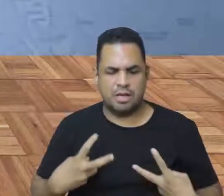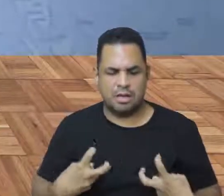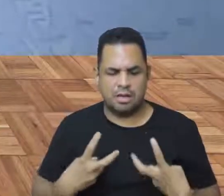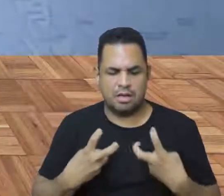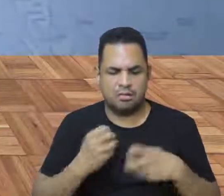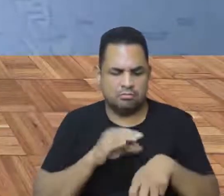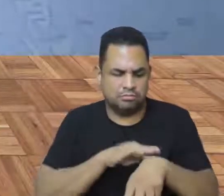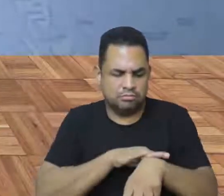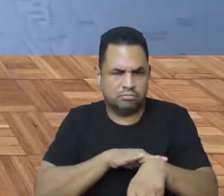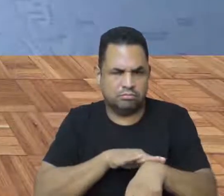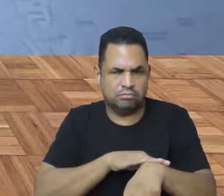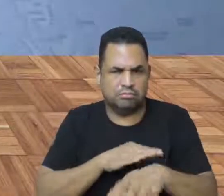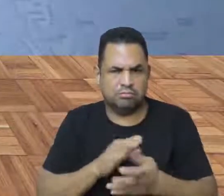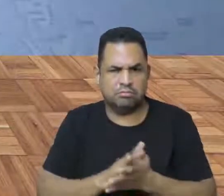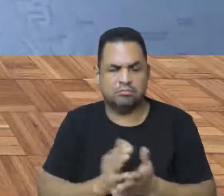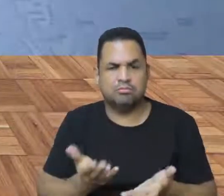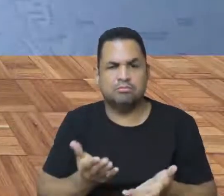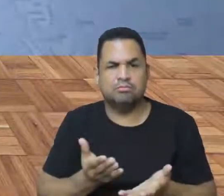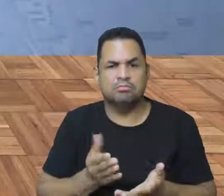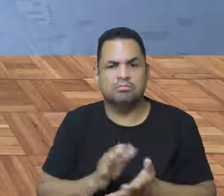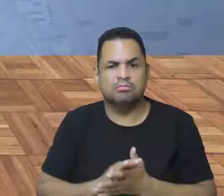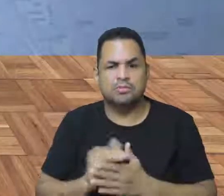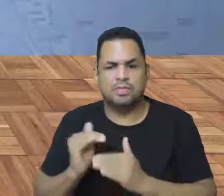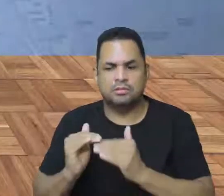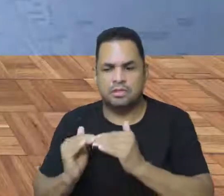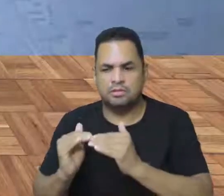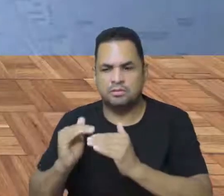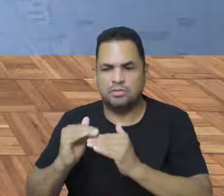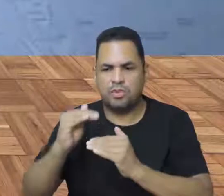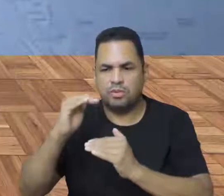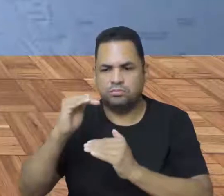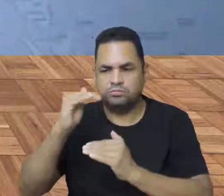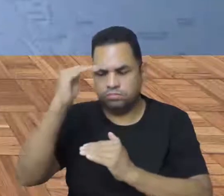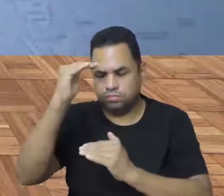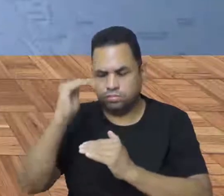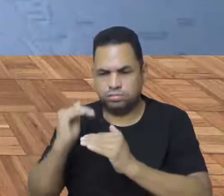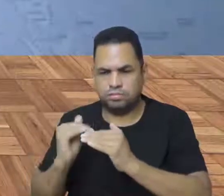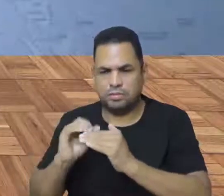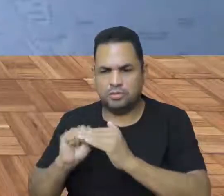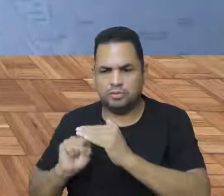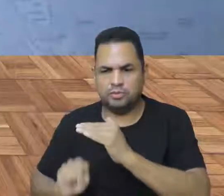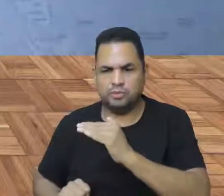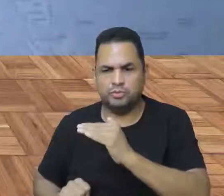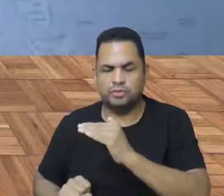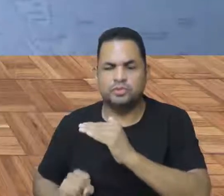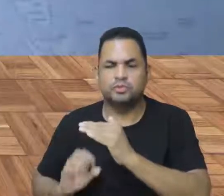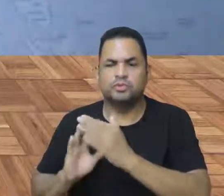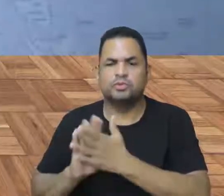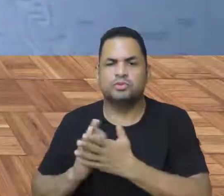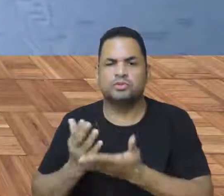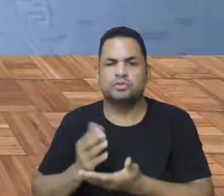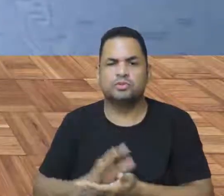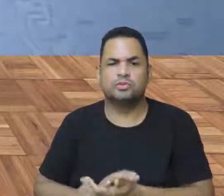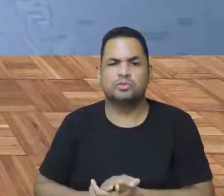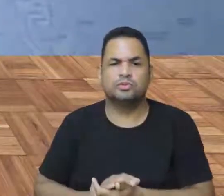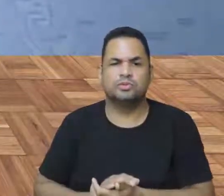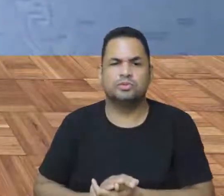é próximo aos polos, principalmente no Polo Sul, na Argentina, no Chile, não no